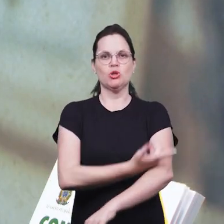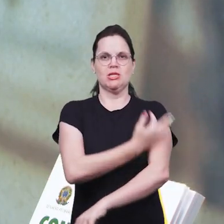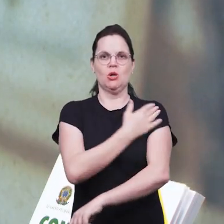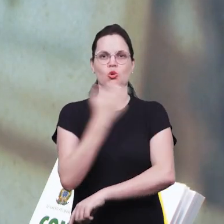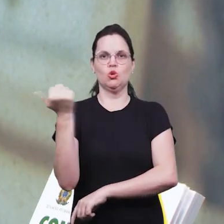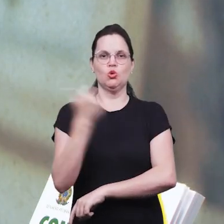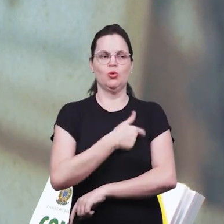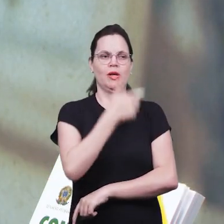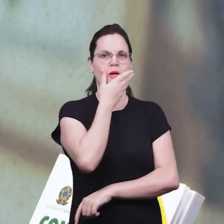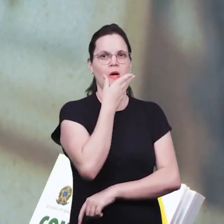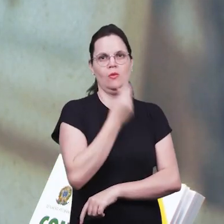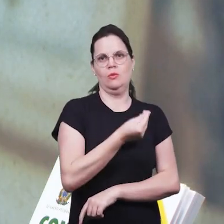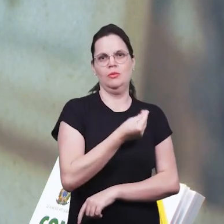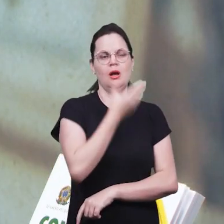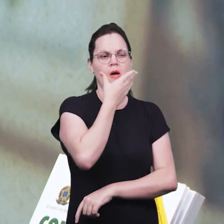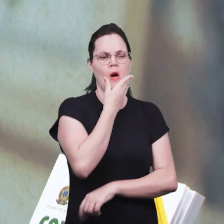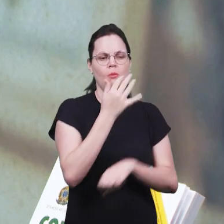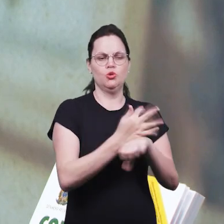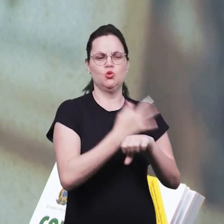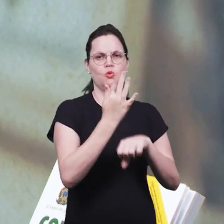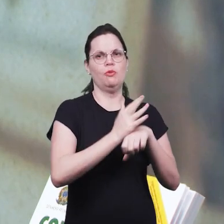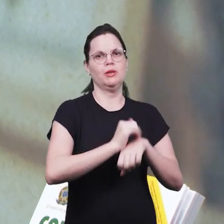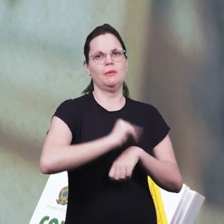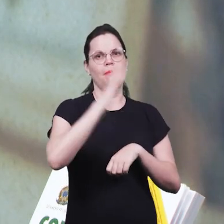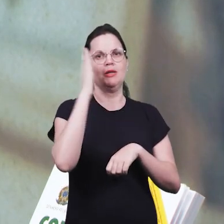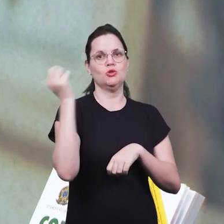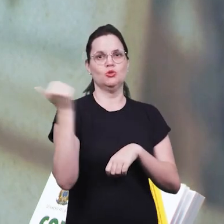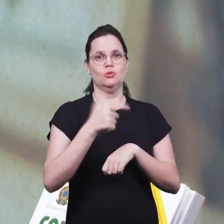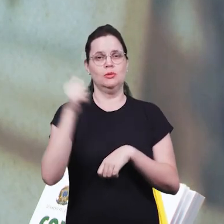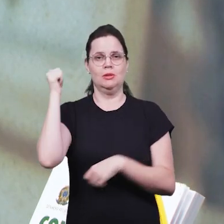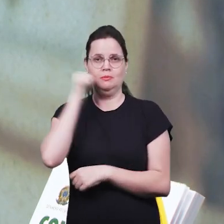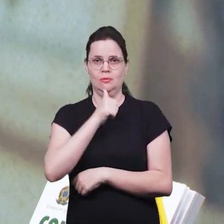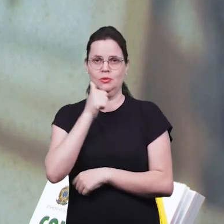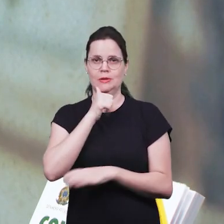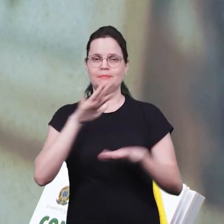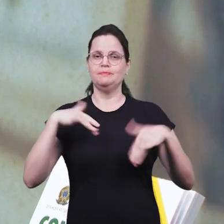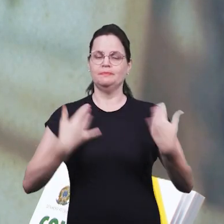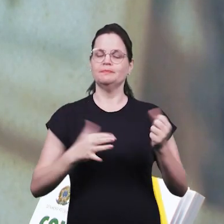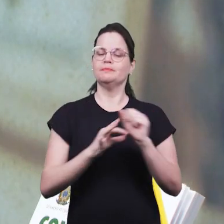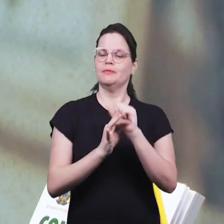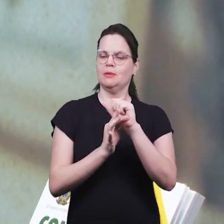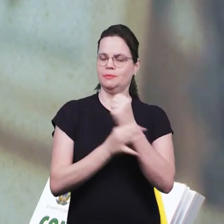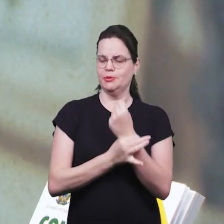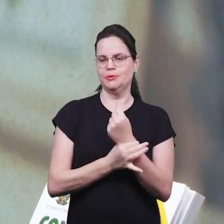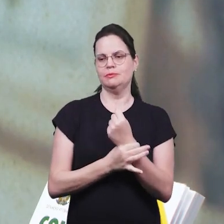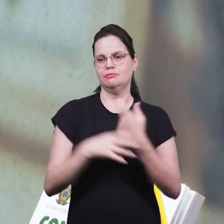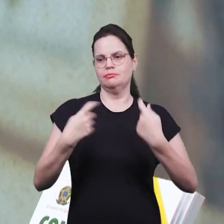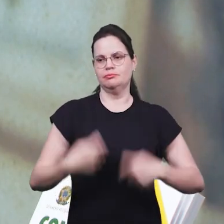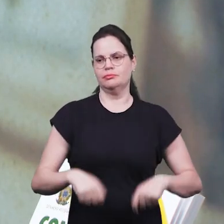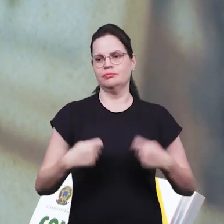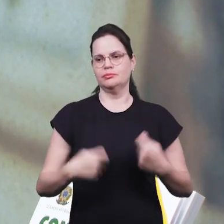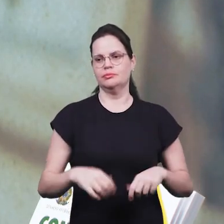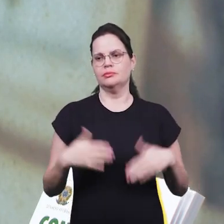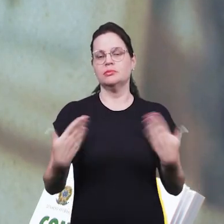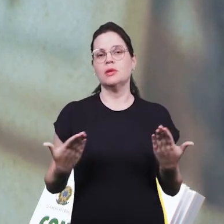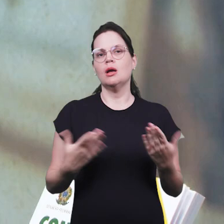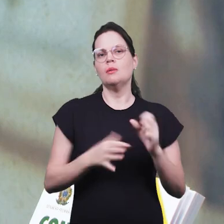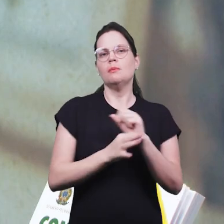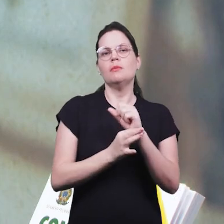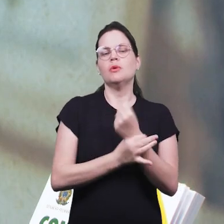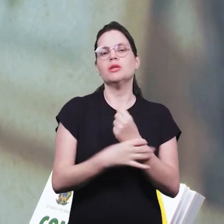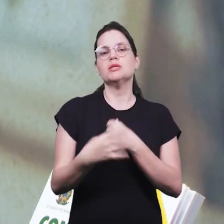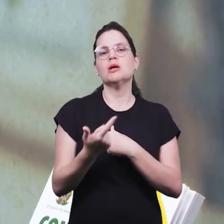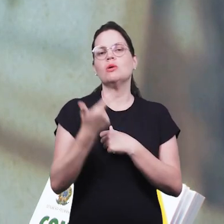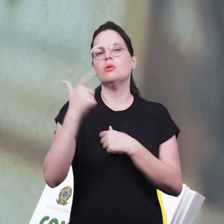os homens já suportaram no ambiente de trabalho. Então, essa proteção foi nesse contexto. Qual mais proteção tem? Uma